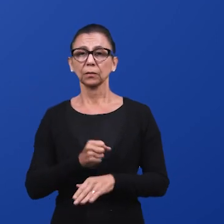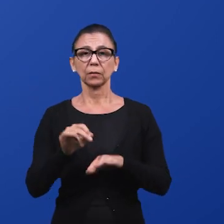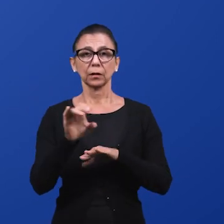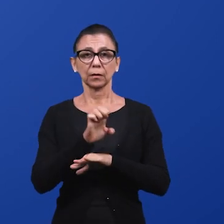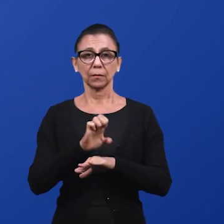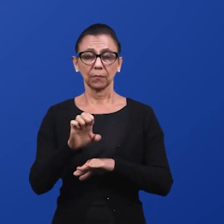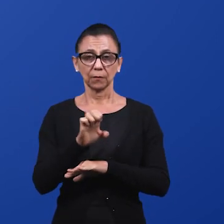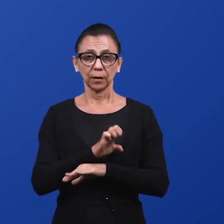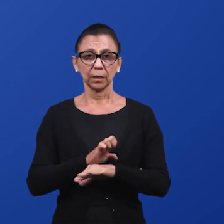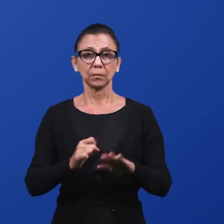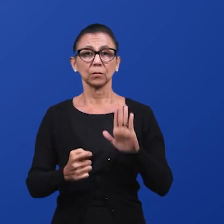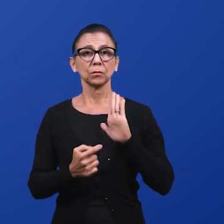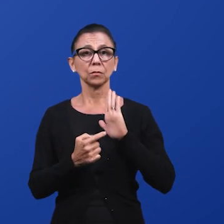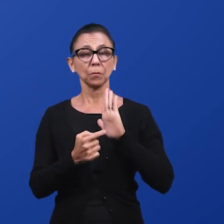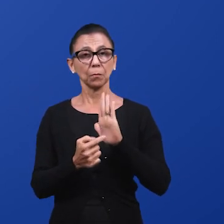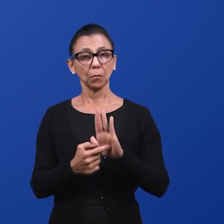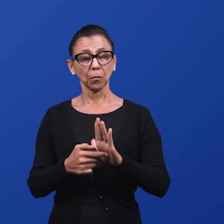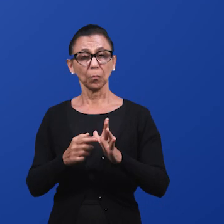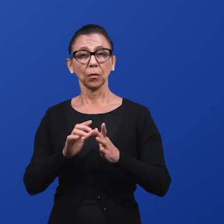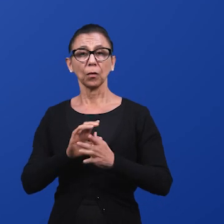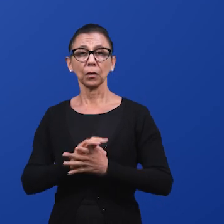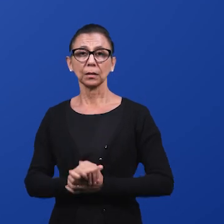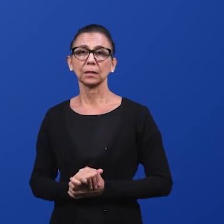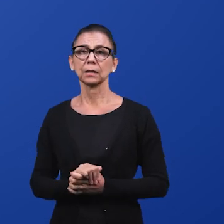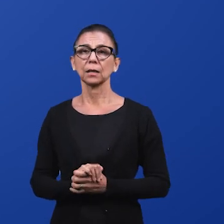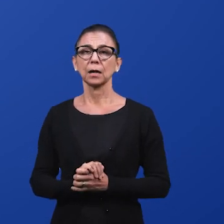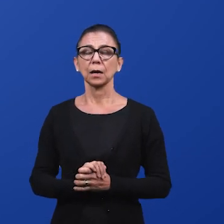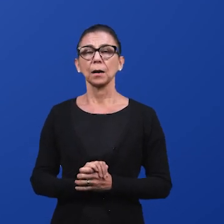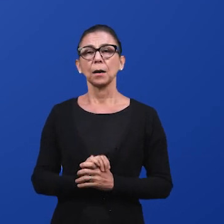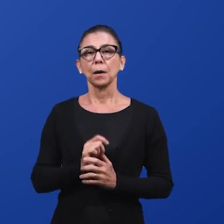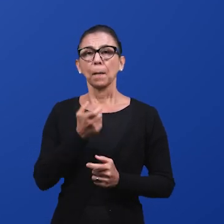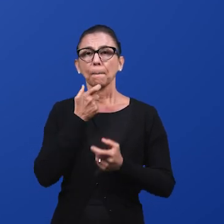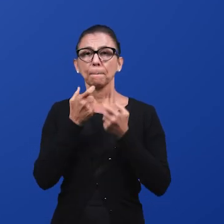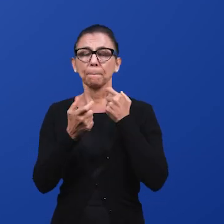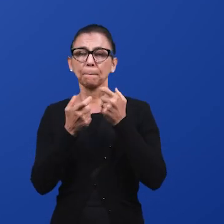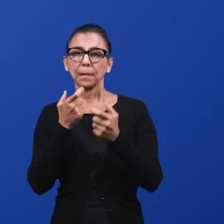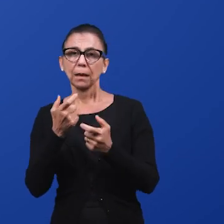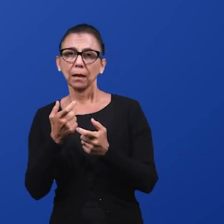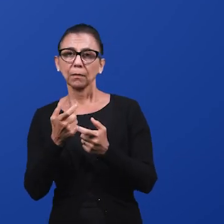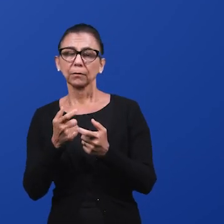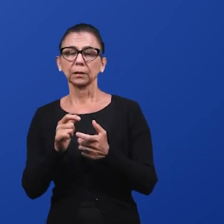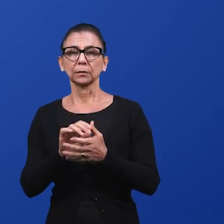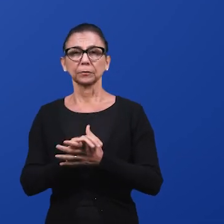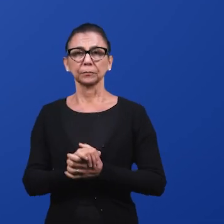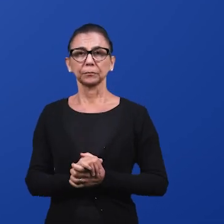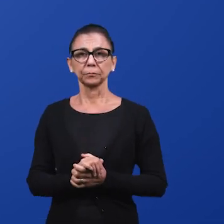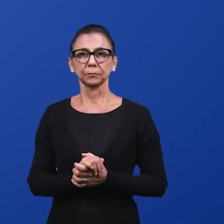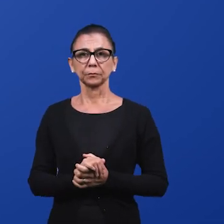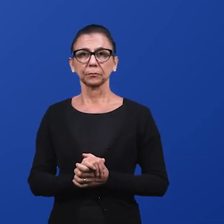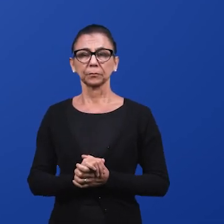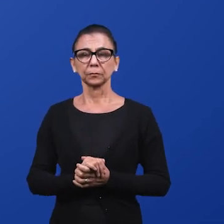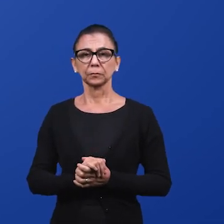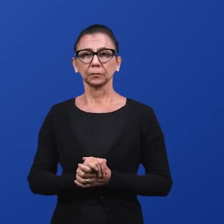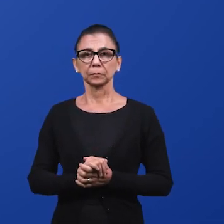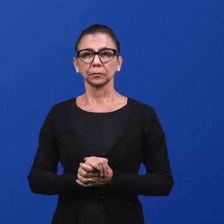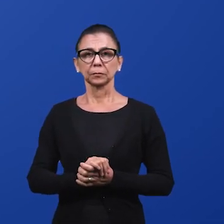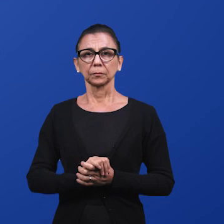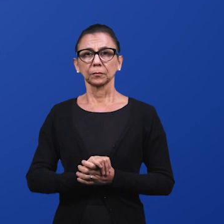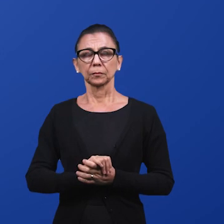6, 19. E por mim, para que me seja dada no abrir da minha boca a palavra com confiança, para fazer